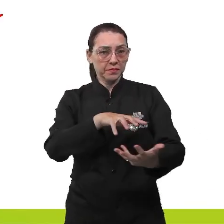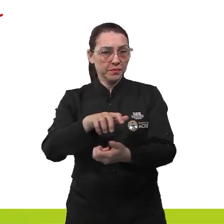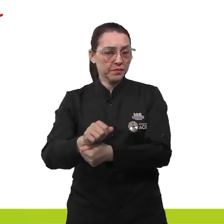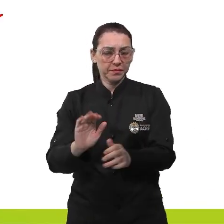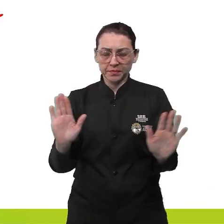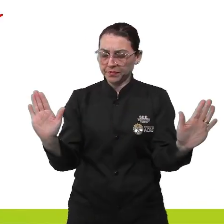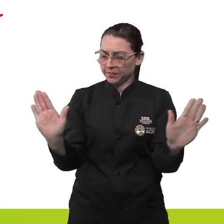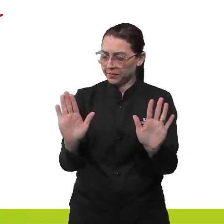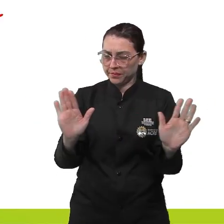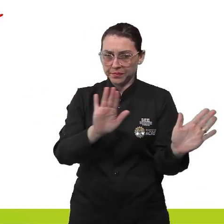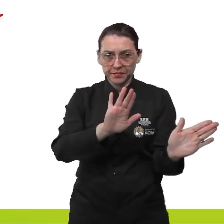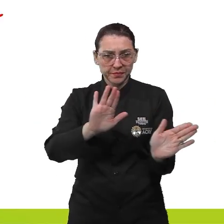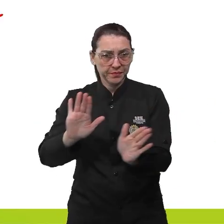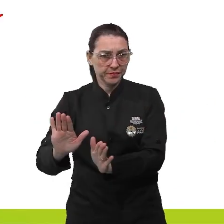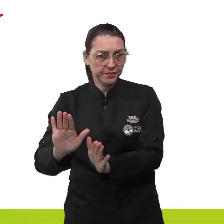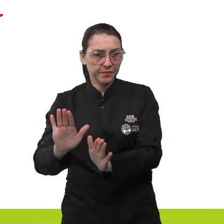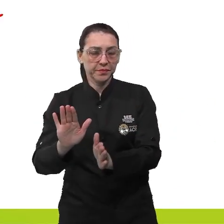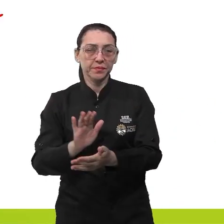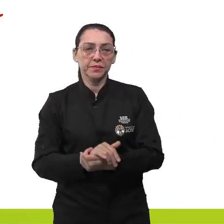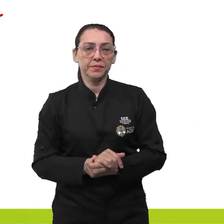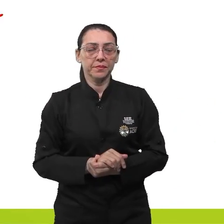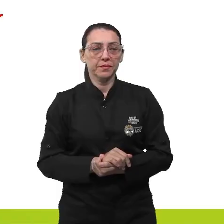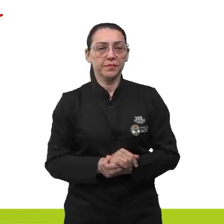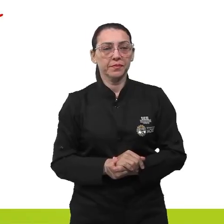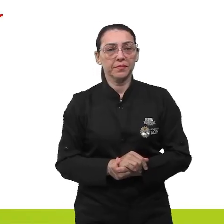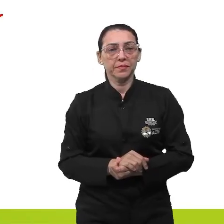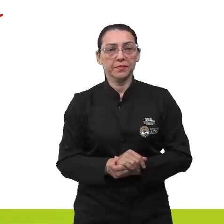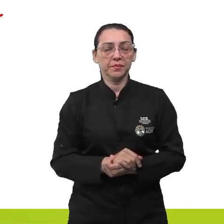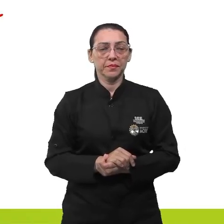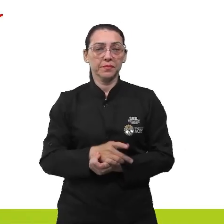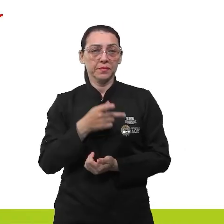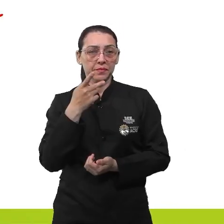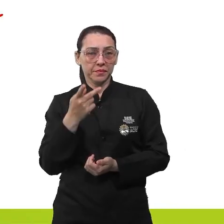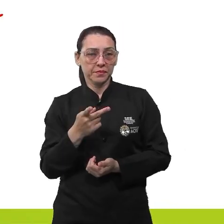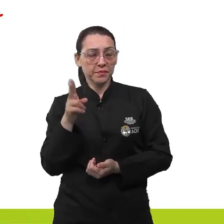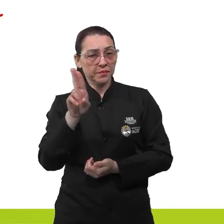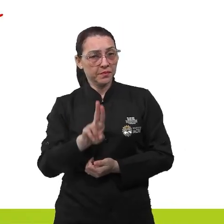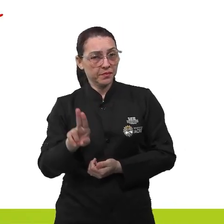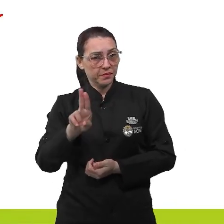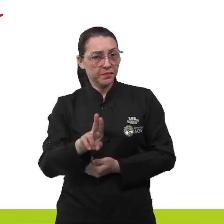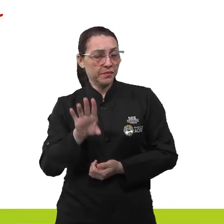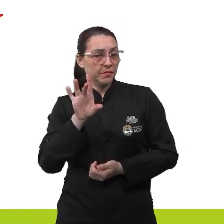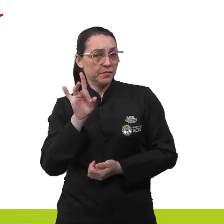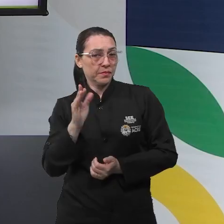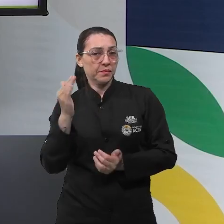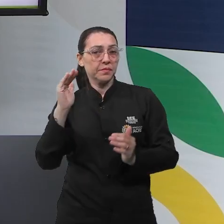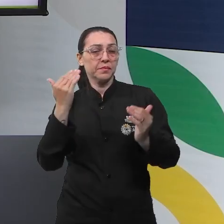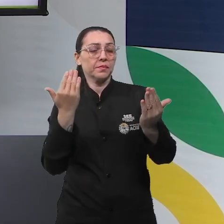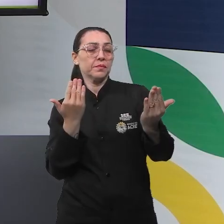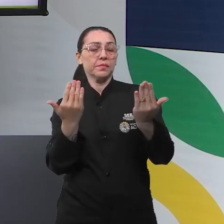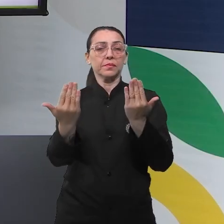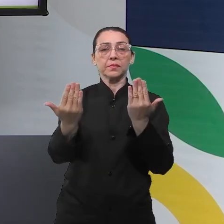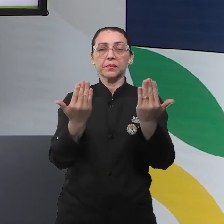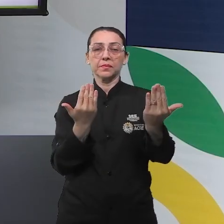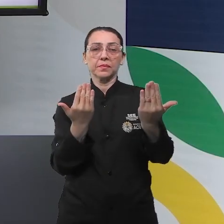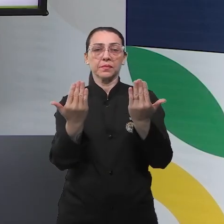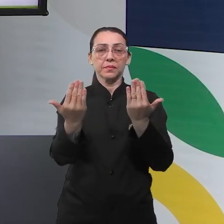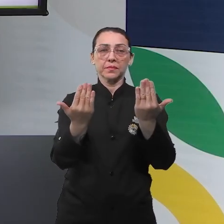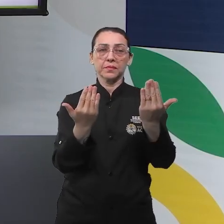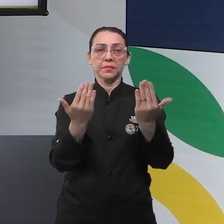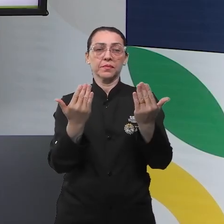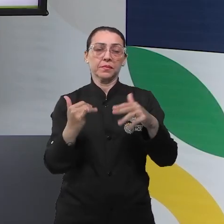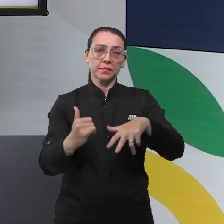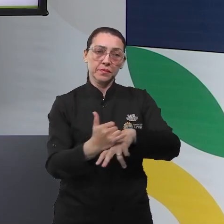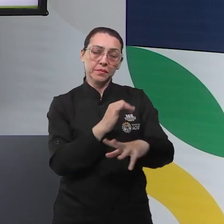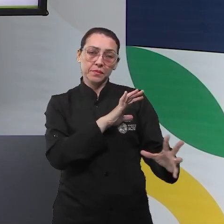de guerra no mundo. Não. As vítimas de guerra foram utilizadas simplesmente aí para fazer uma comparação de que as vítimas de